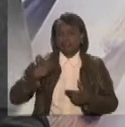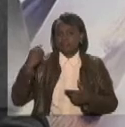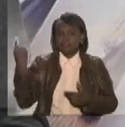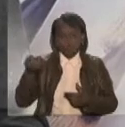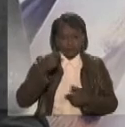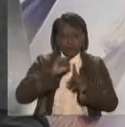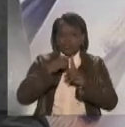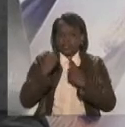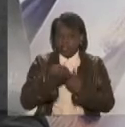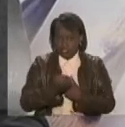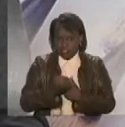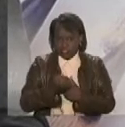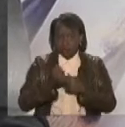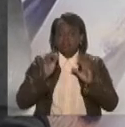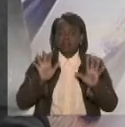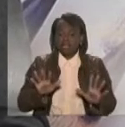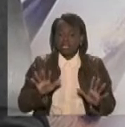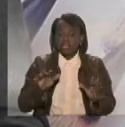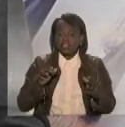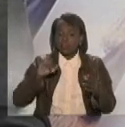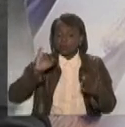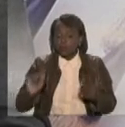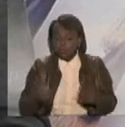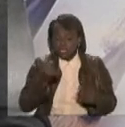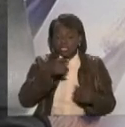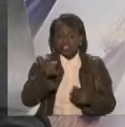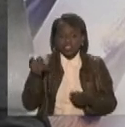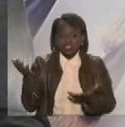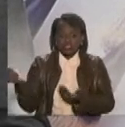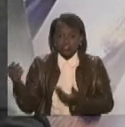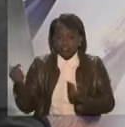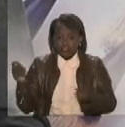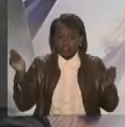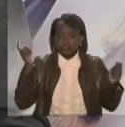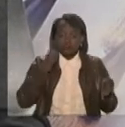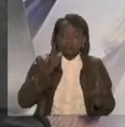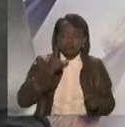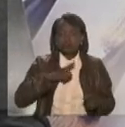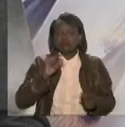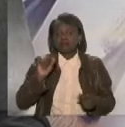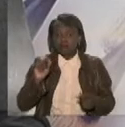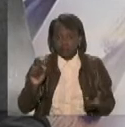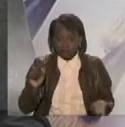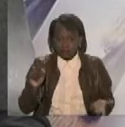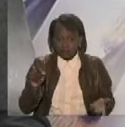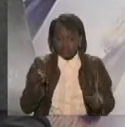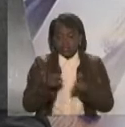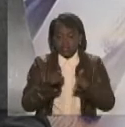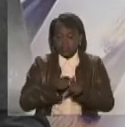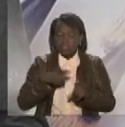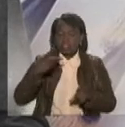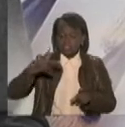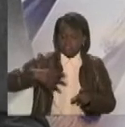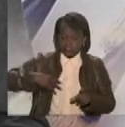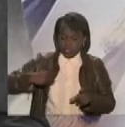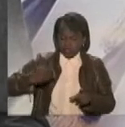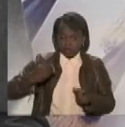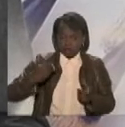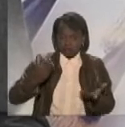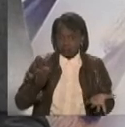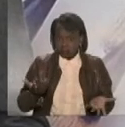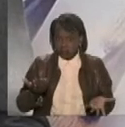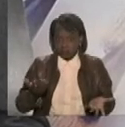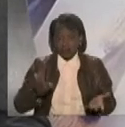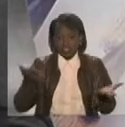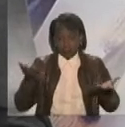realidade comum na nossa sociedade. Afinal, quais oportunidades estão disponíveis para essas meninas? E para os filhos